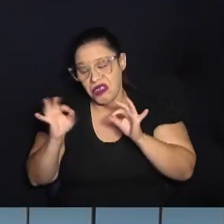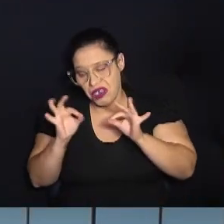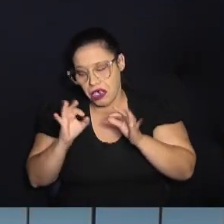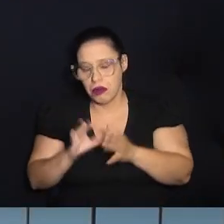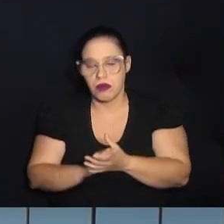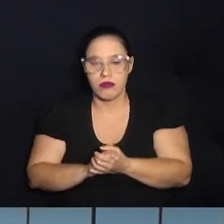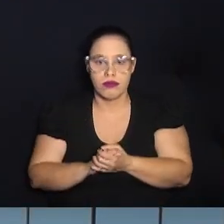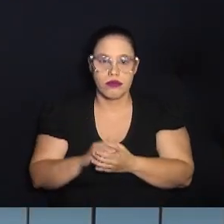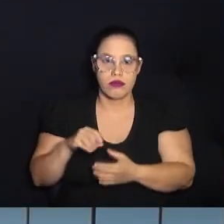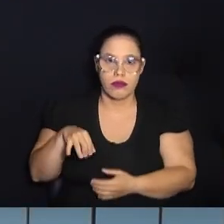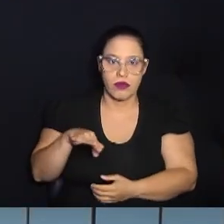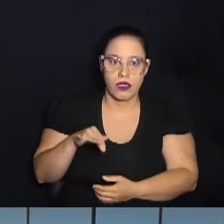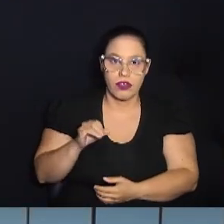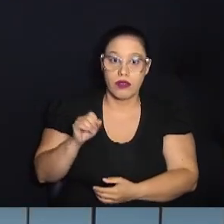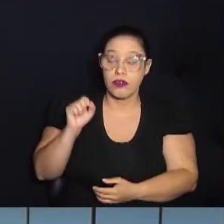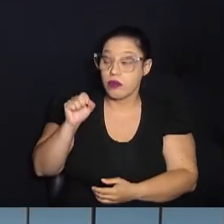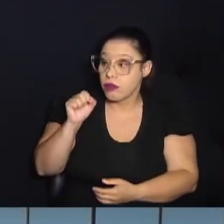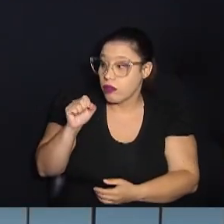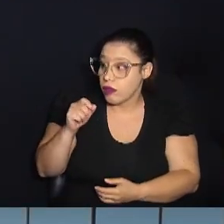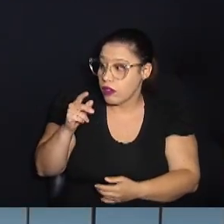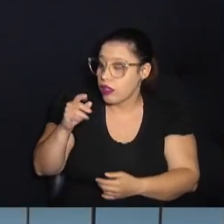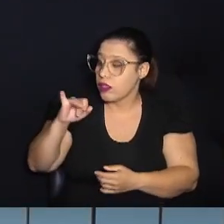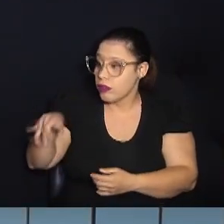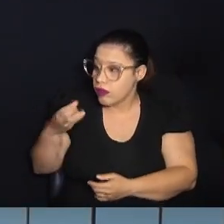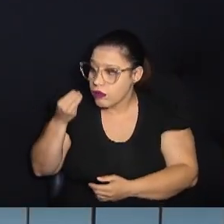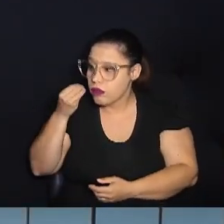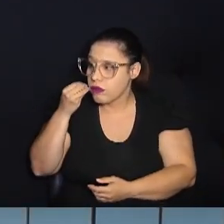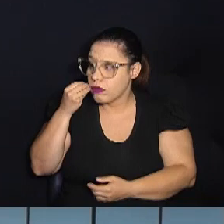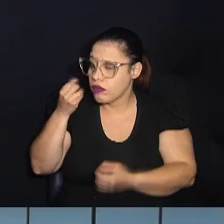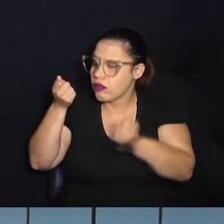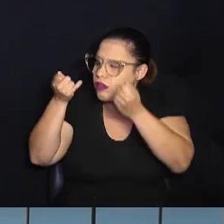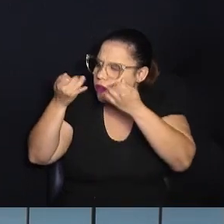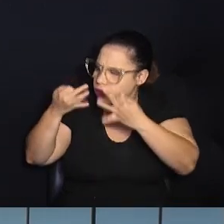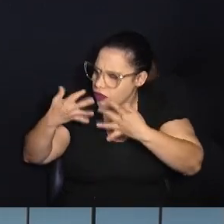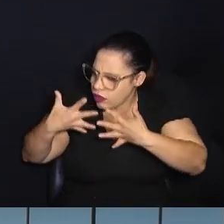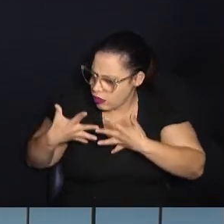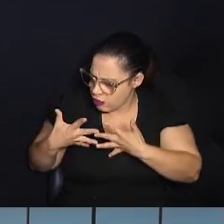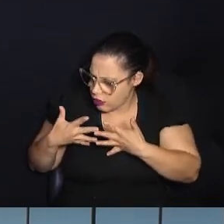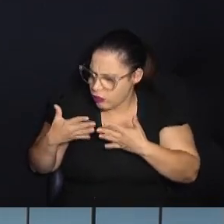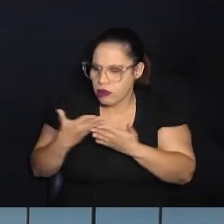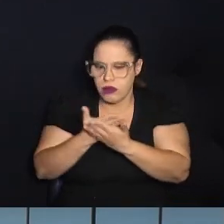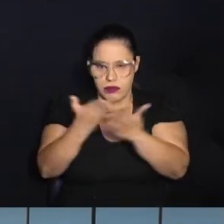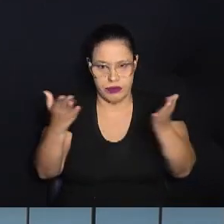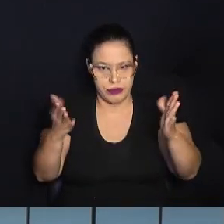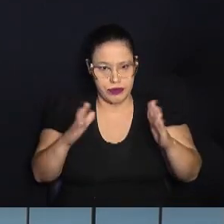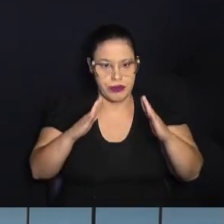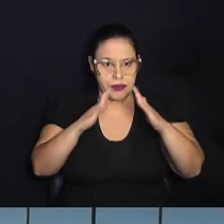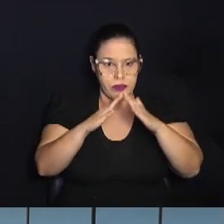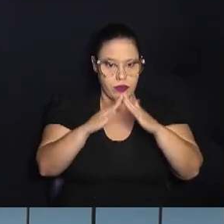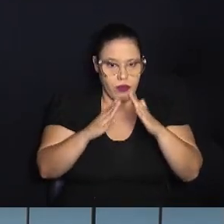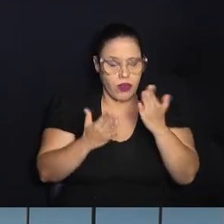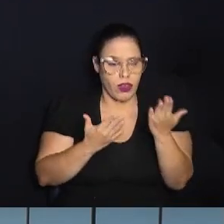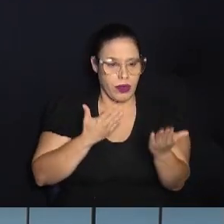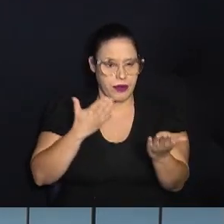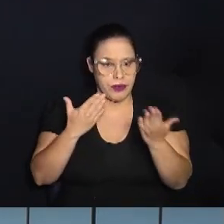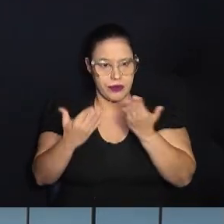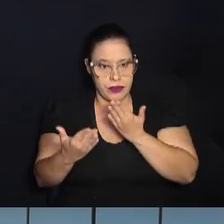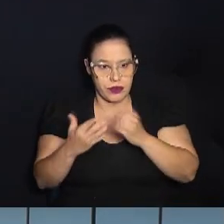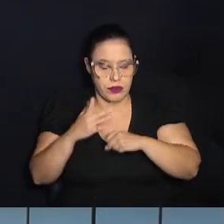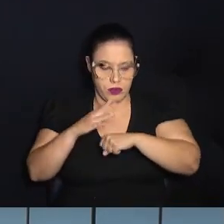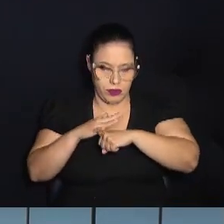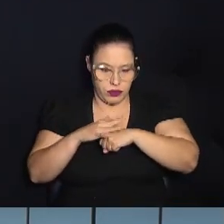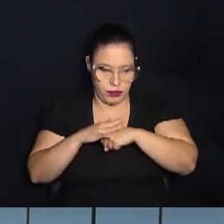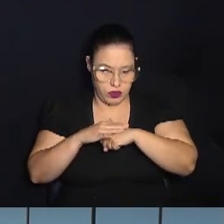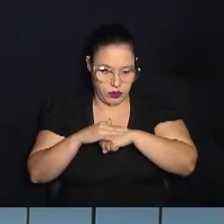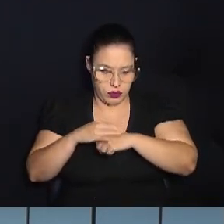né? Exatamente. Até gostaria que você aproveitasse, né, e explicasse para o pessoal de casa essa relação entre